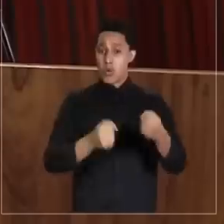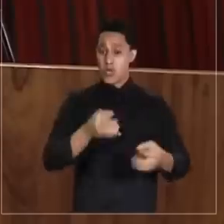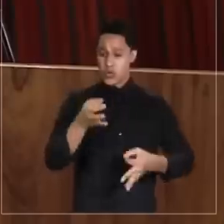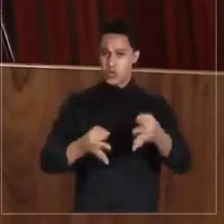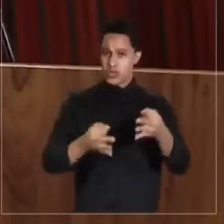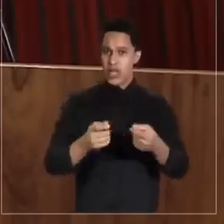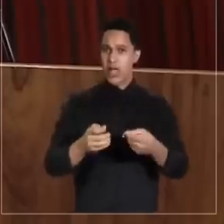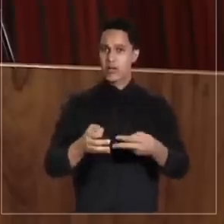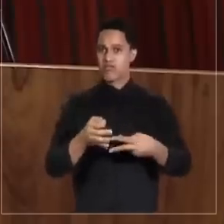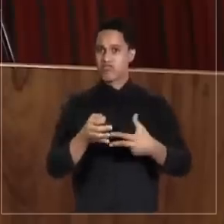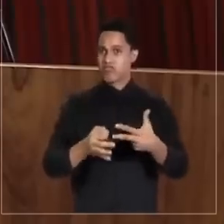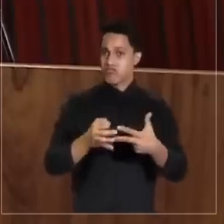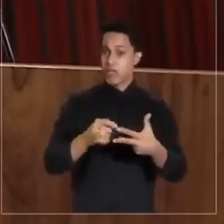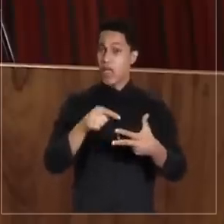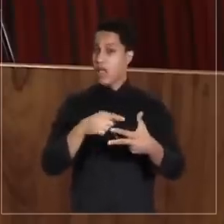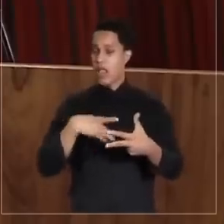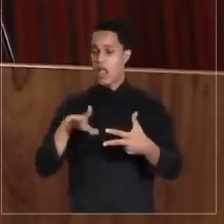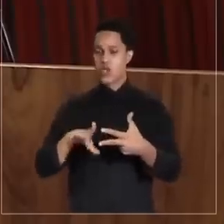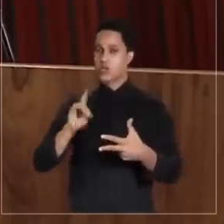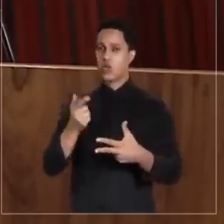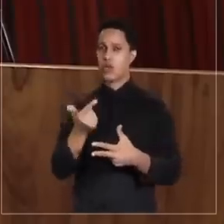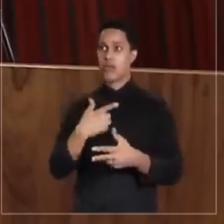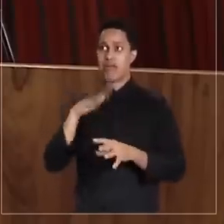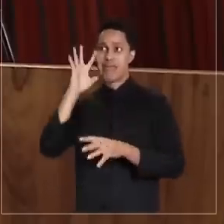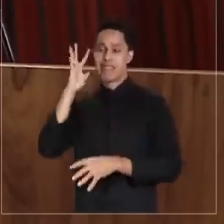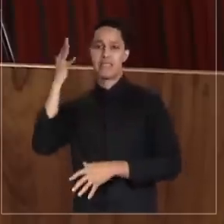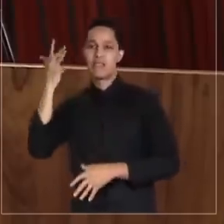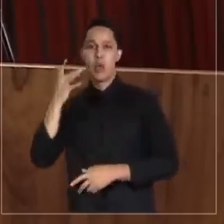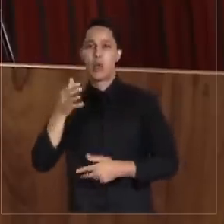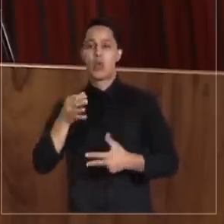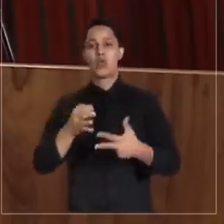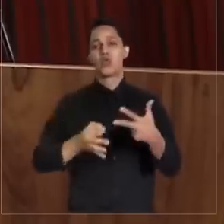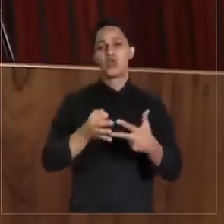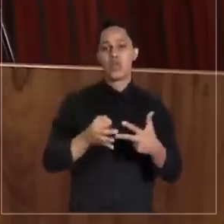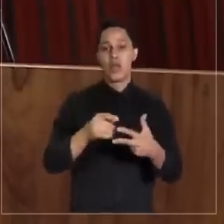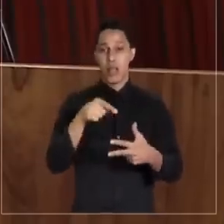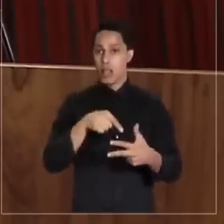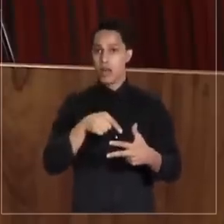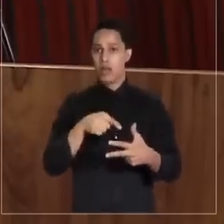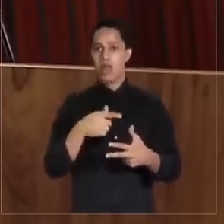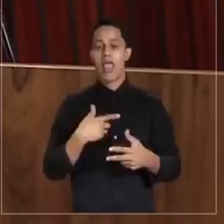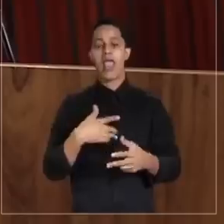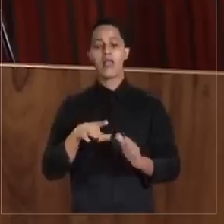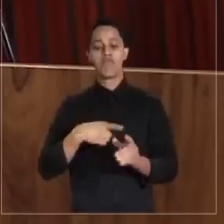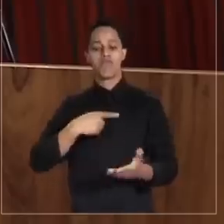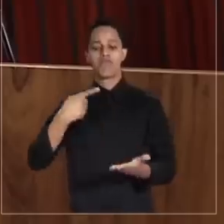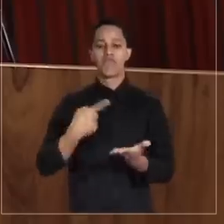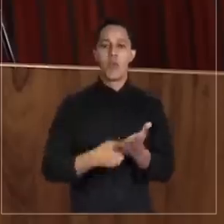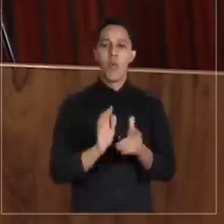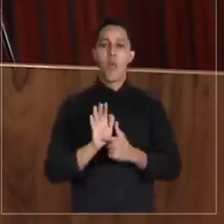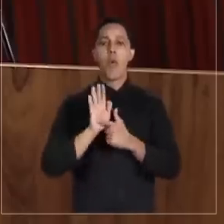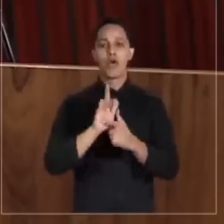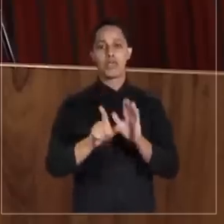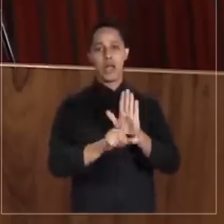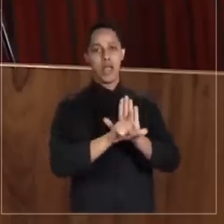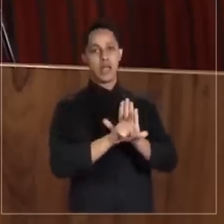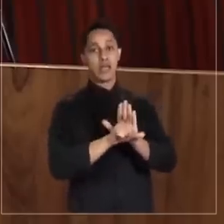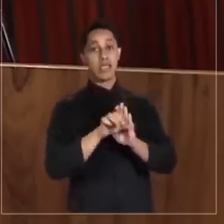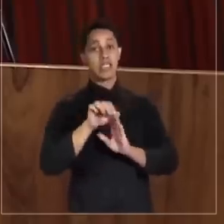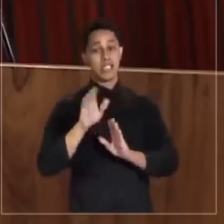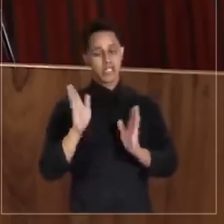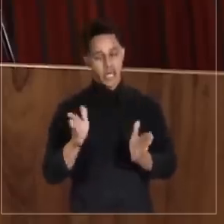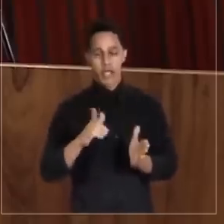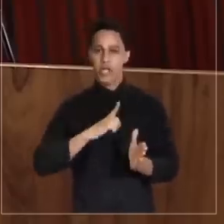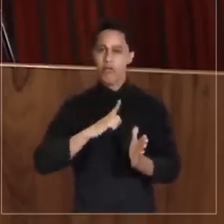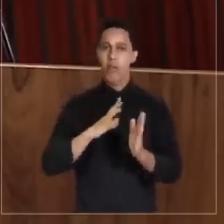em lei. Não é escolha, não é decisão do judiciário. O judiciário aplica a lei. Nós já tivemos modelo, presidente,